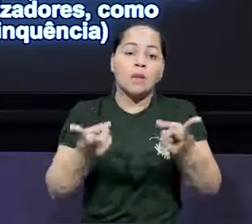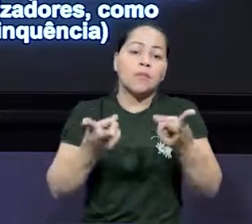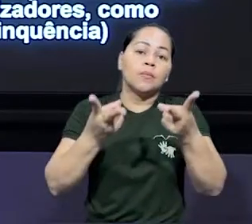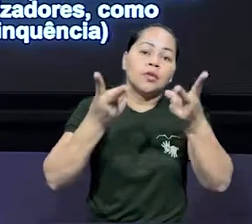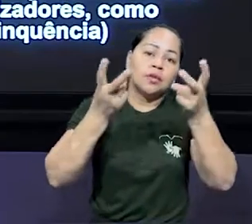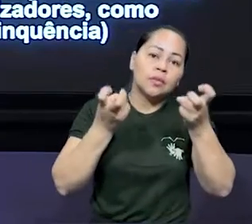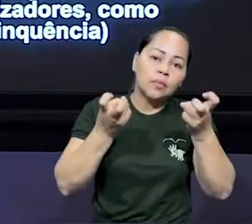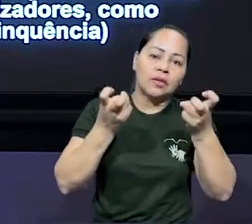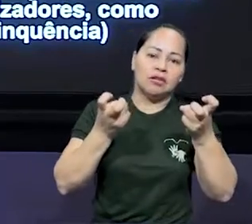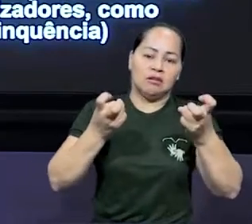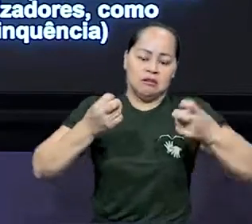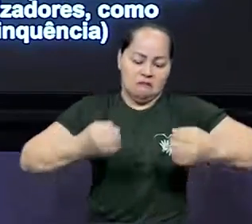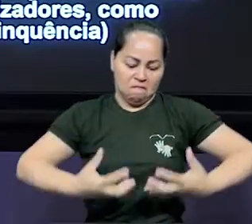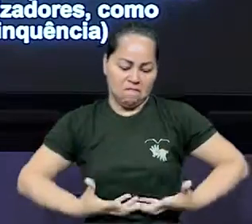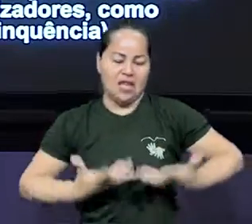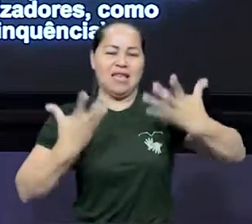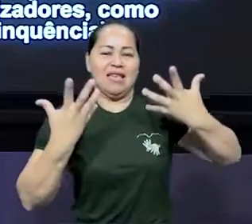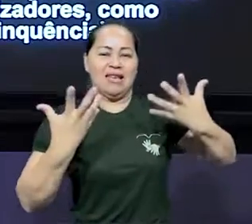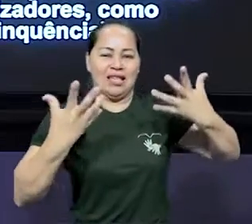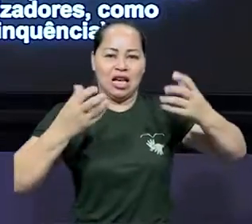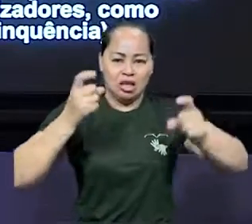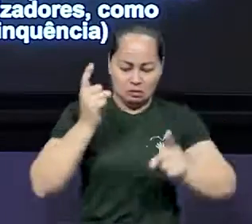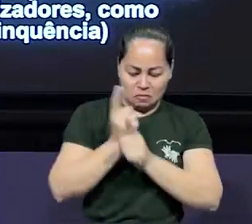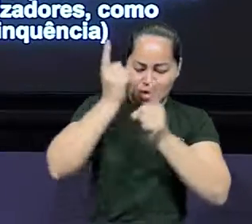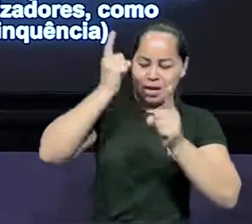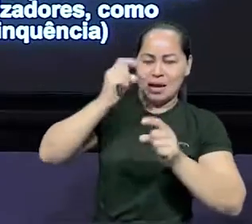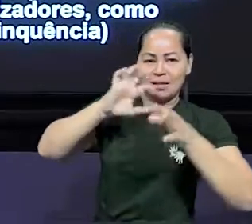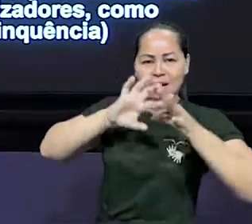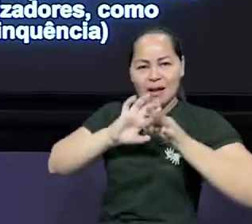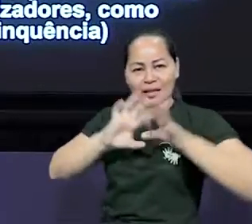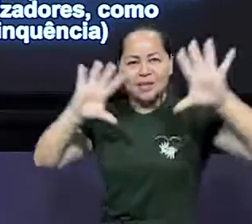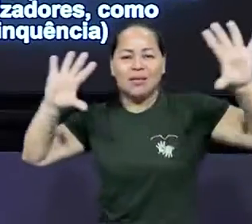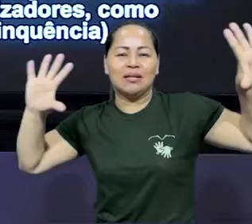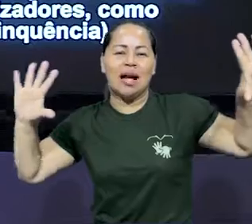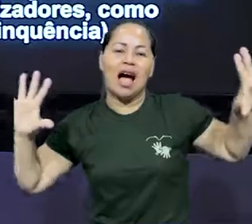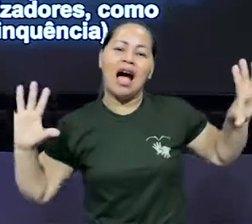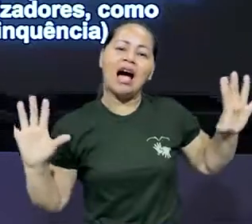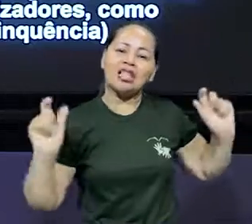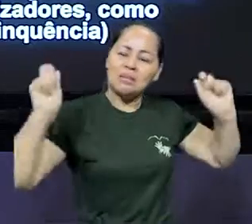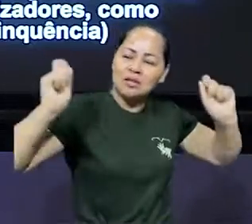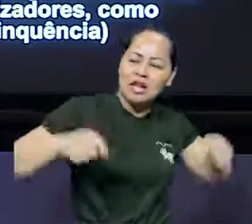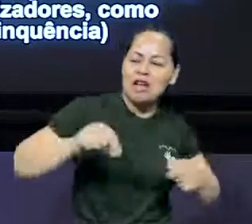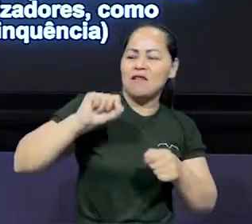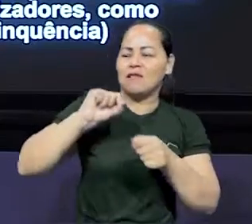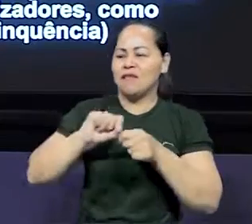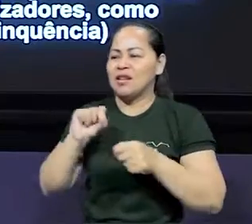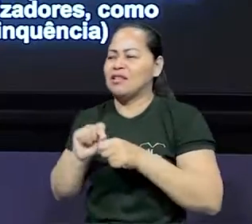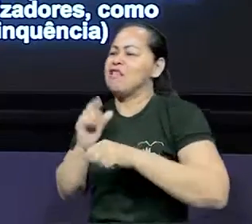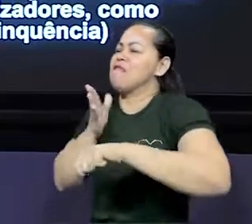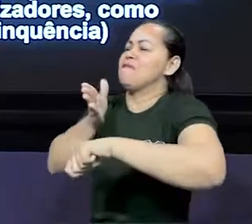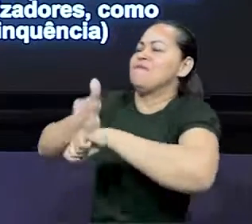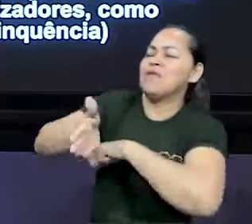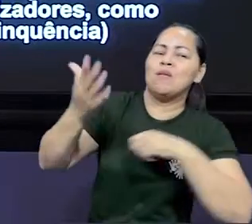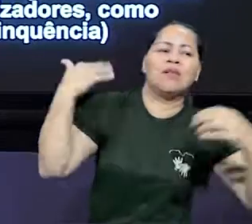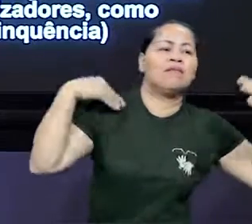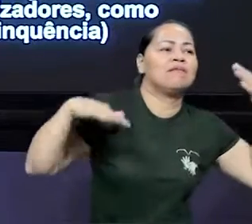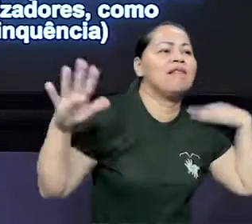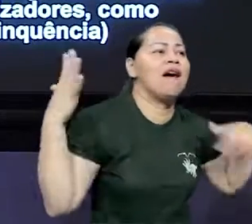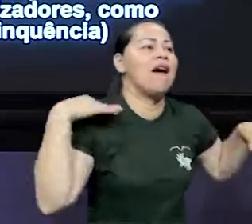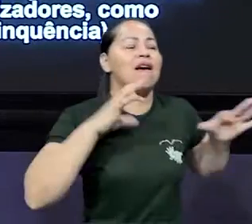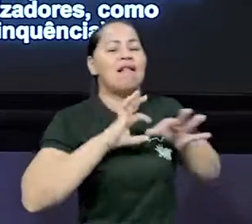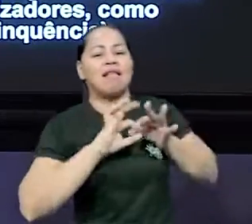como um momento de vitalidade, de descoberta, de liberdade, de poder fazer, ir para onde quer.